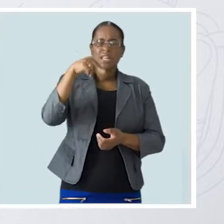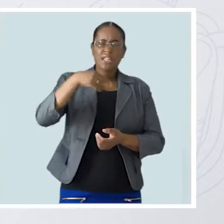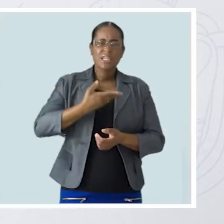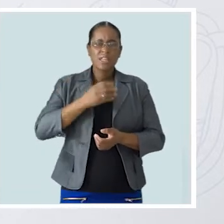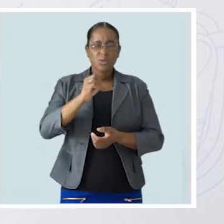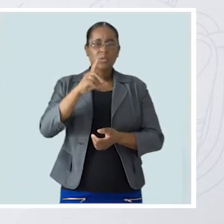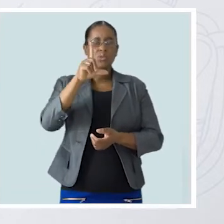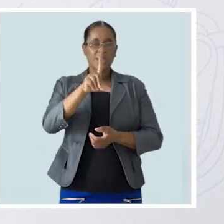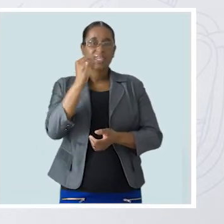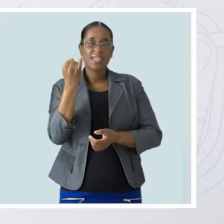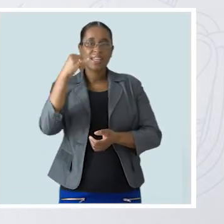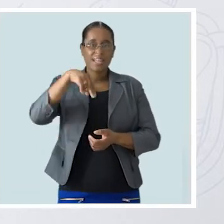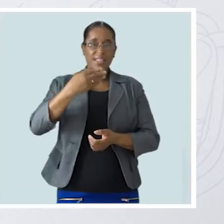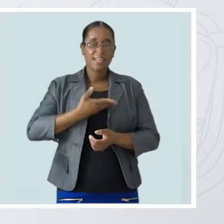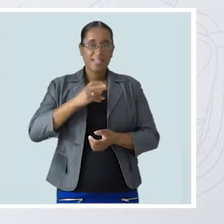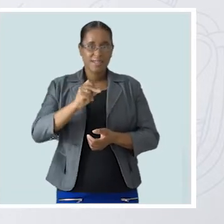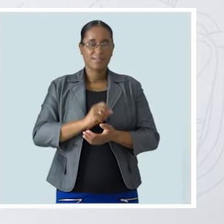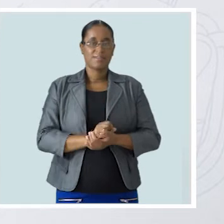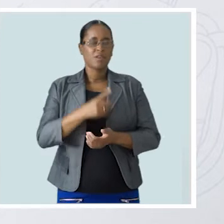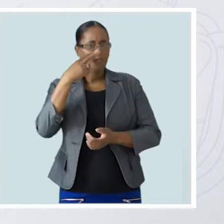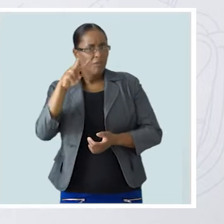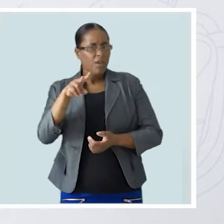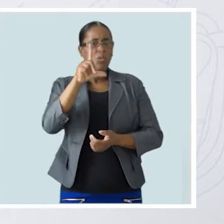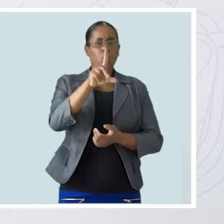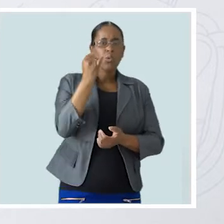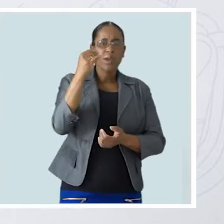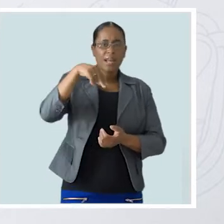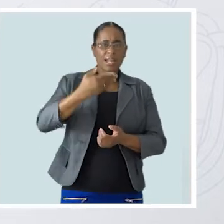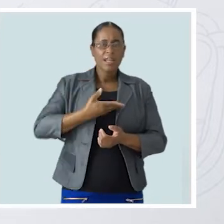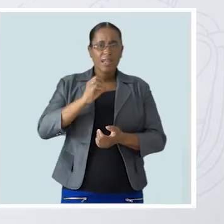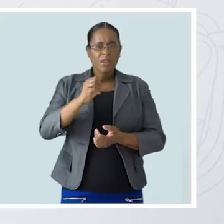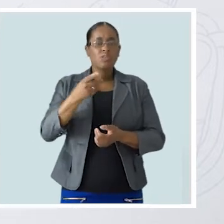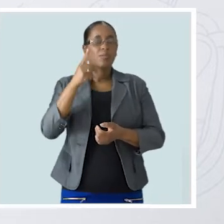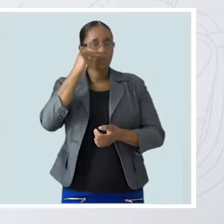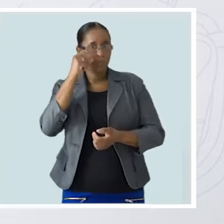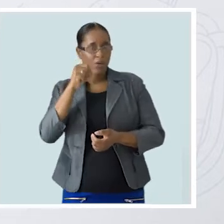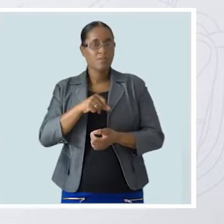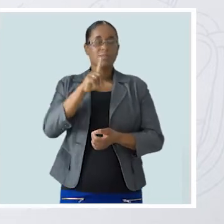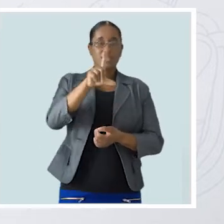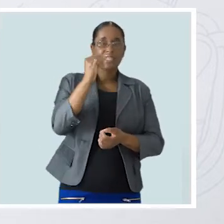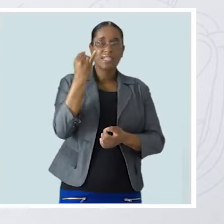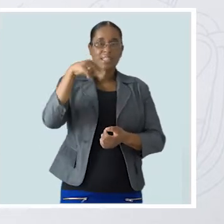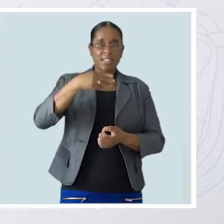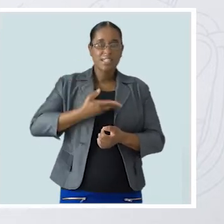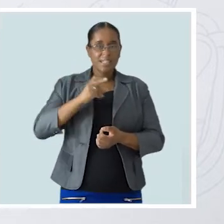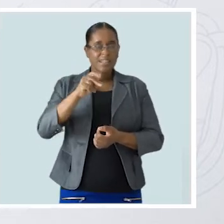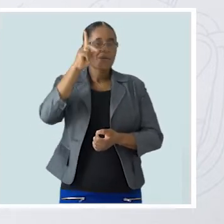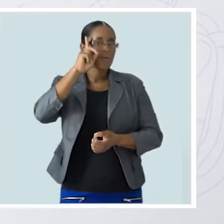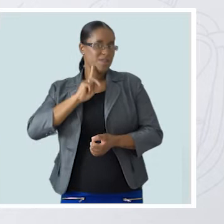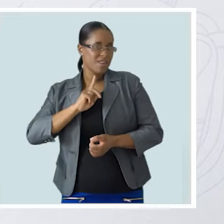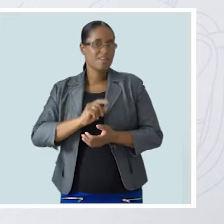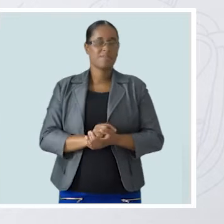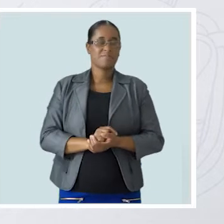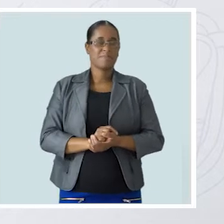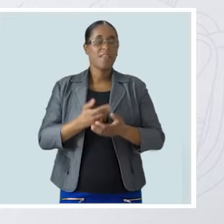lindo usamos para rapaz, linda para menina, digamos assim.